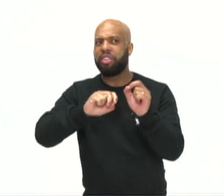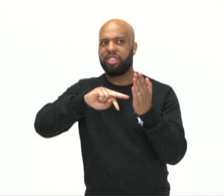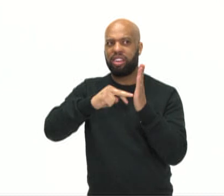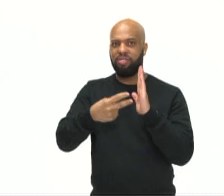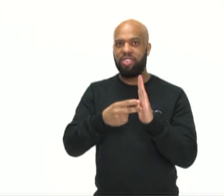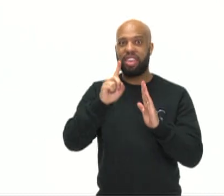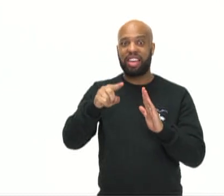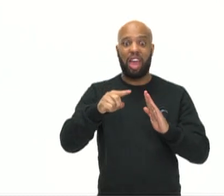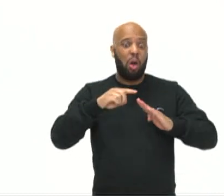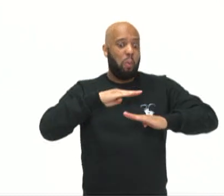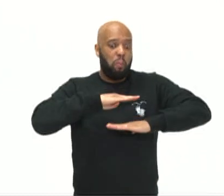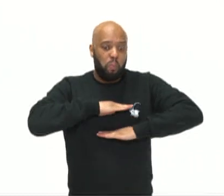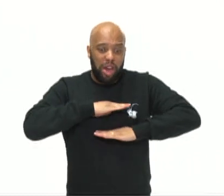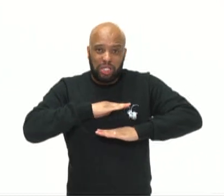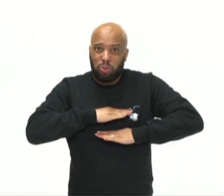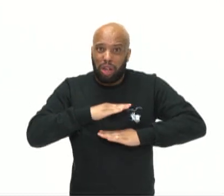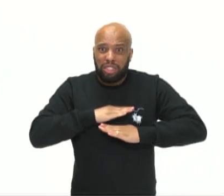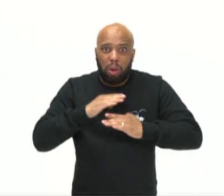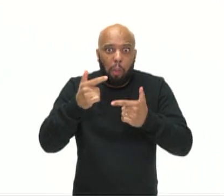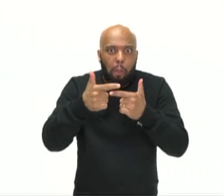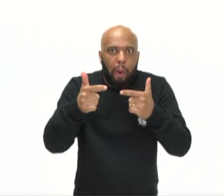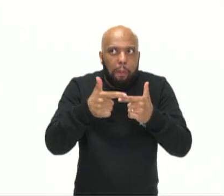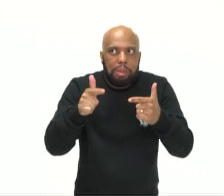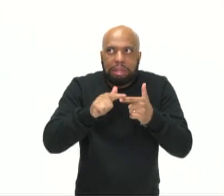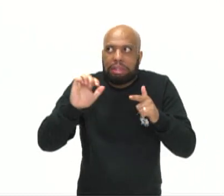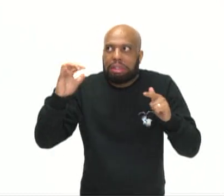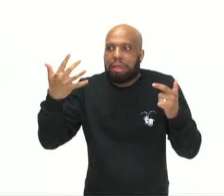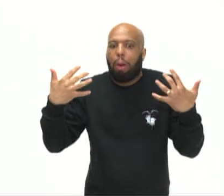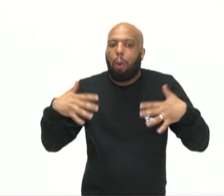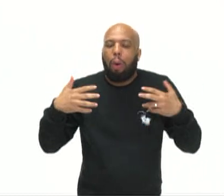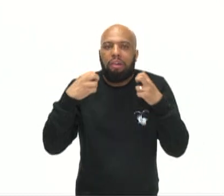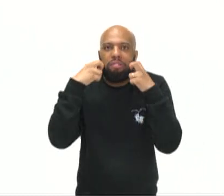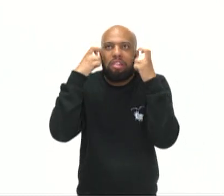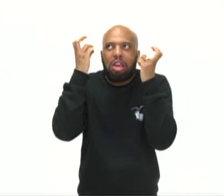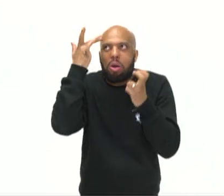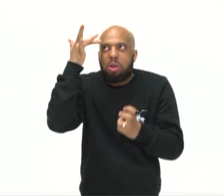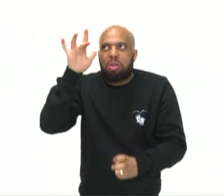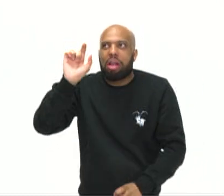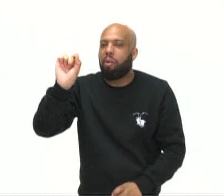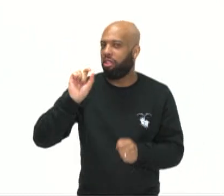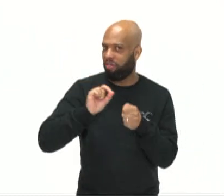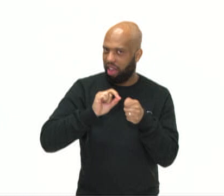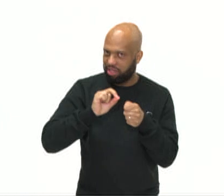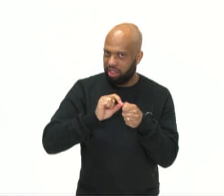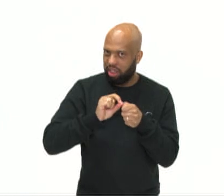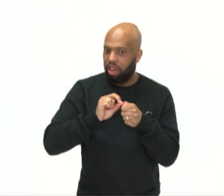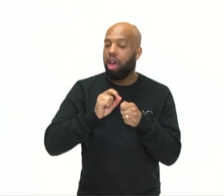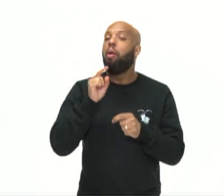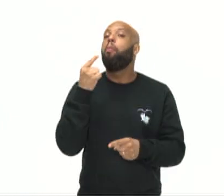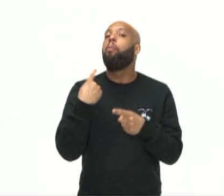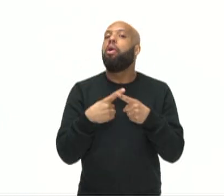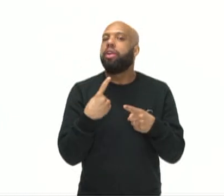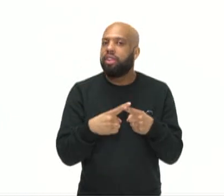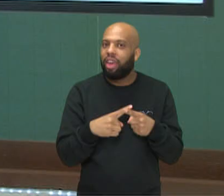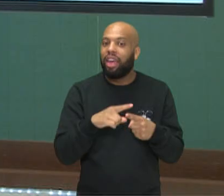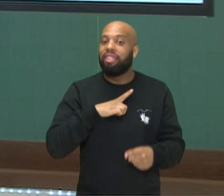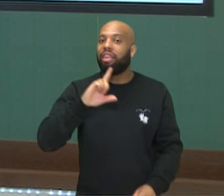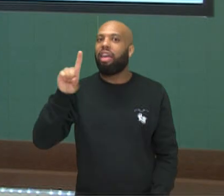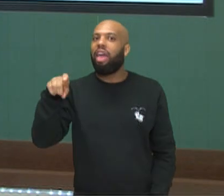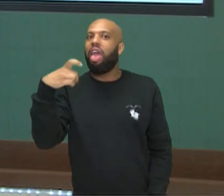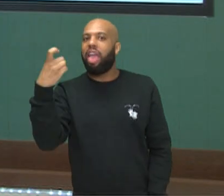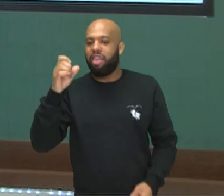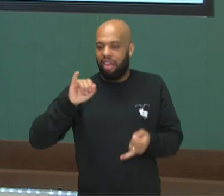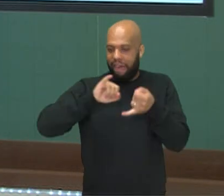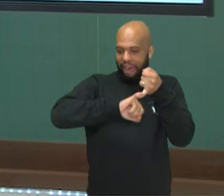de uma situação embaraçosa, que você não sabe o que fazer, possivelmente desencadeada pela presença dos ex-amantes